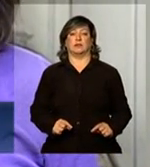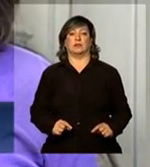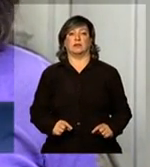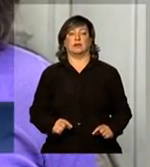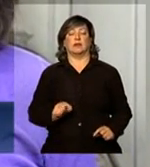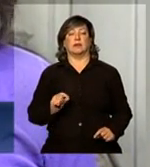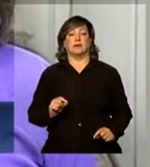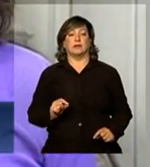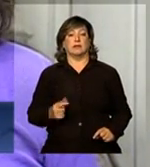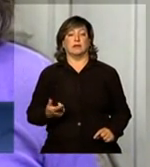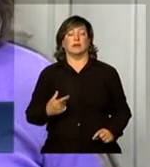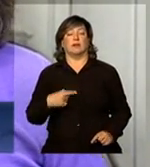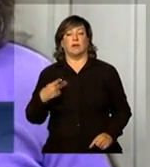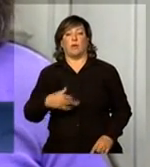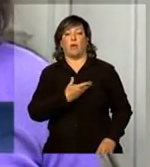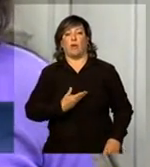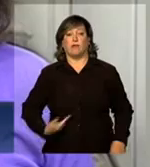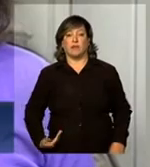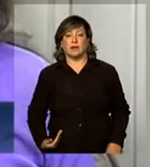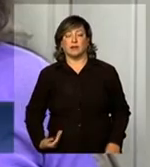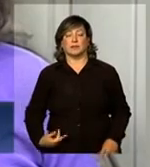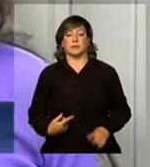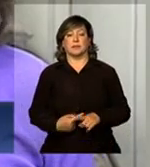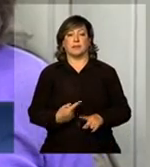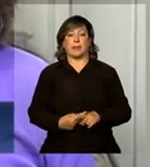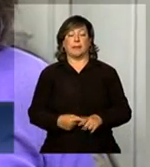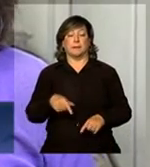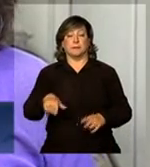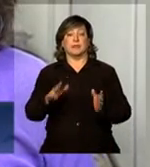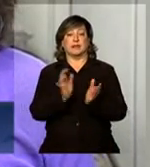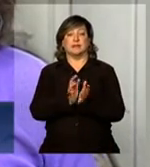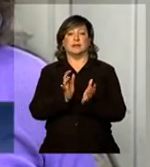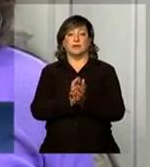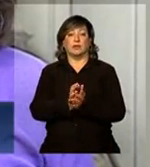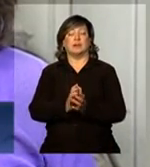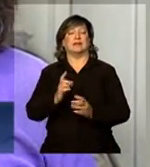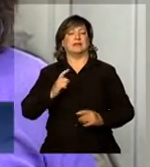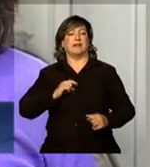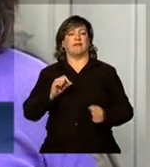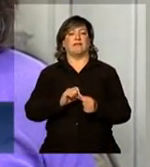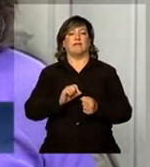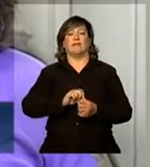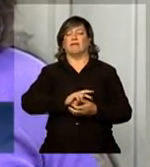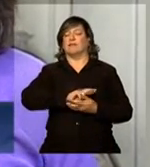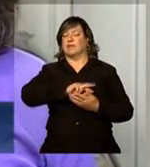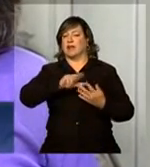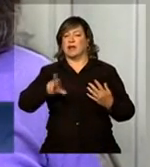favorecida pelo governo, inclusive o setor que tem feito várias reclamações